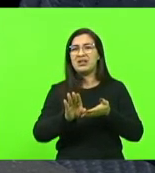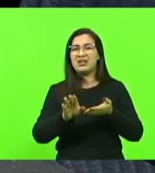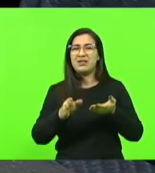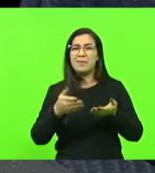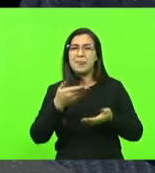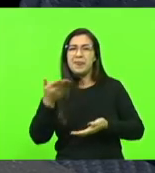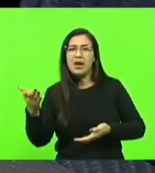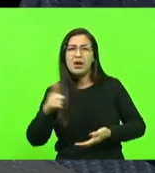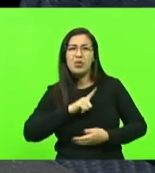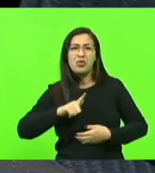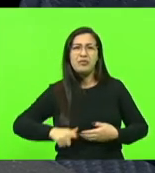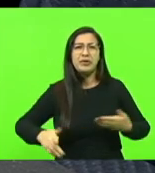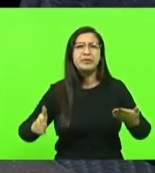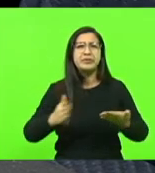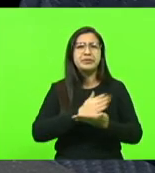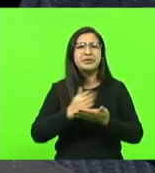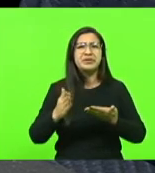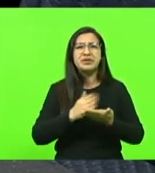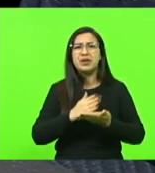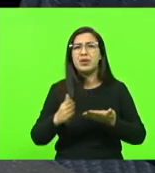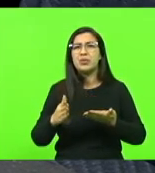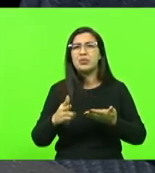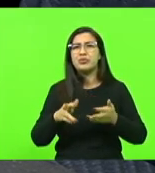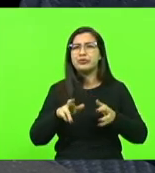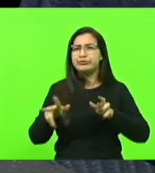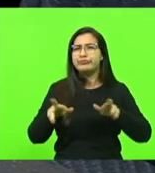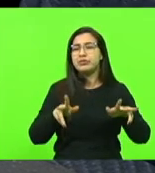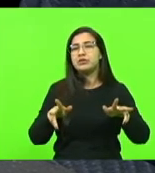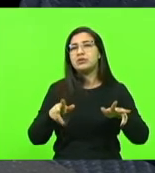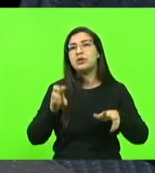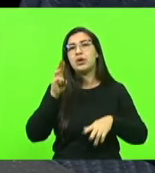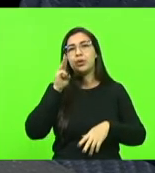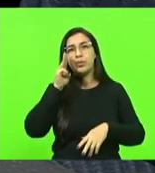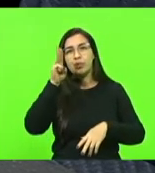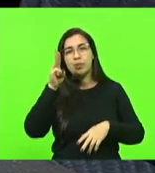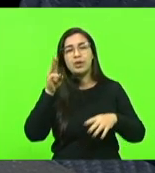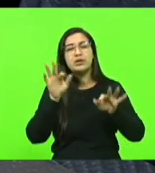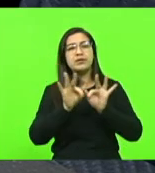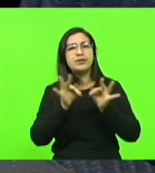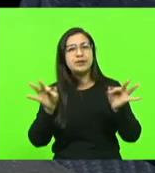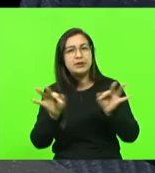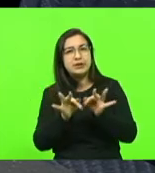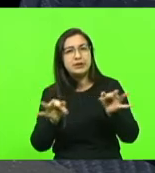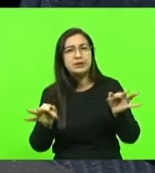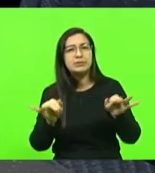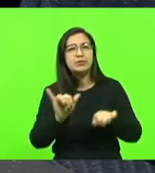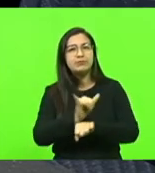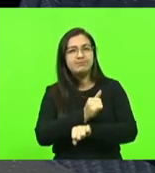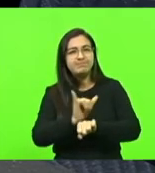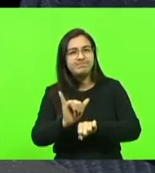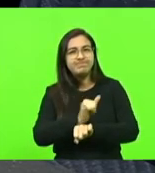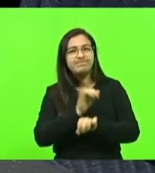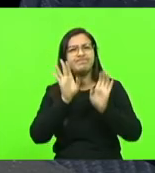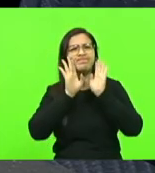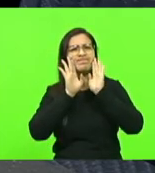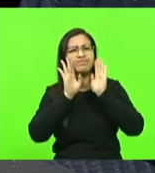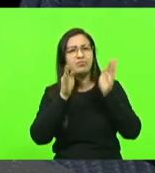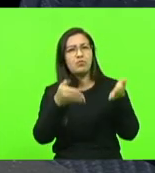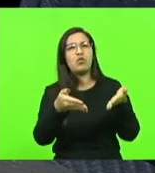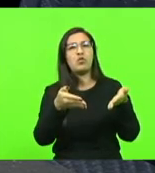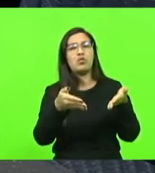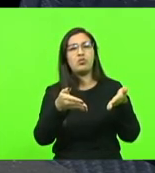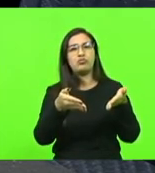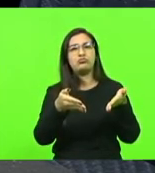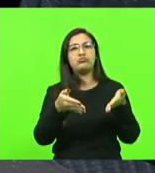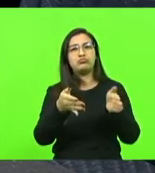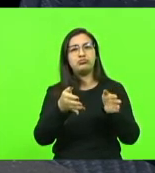governantes têm, mas o Moisés, com muita simplicidade, mas com estratégia, foi no foco. As rodovias